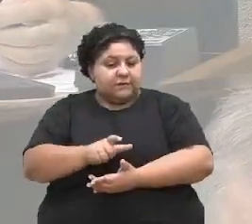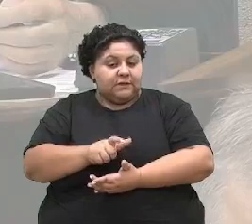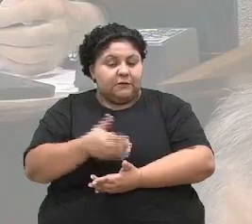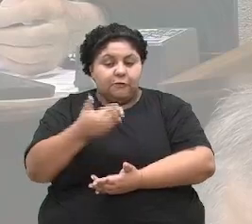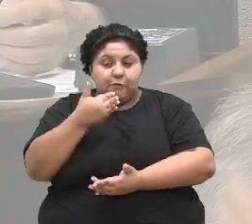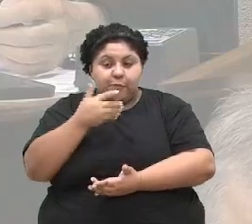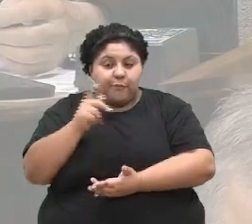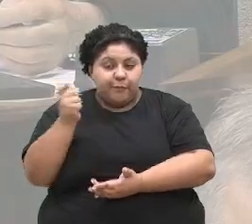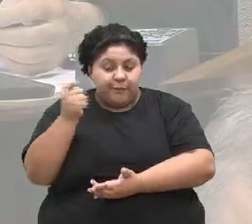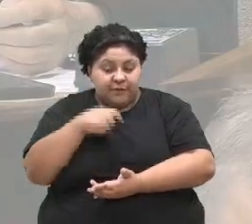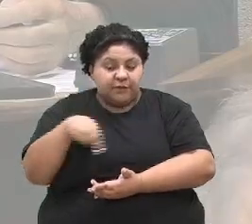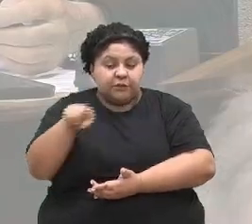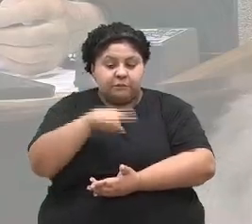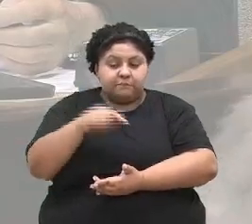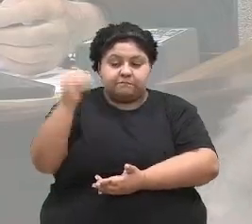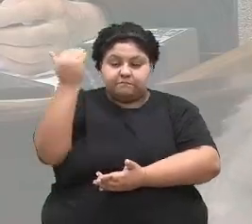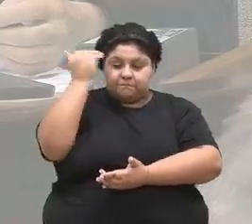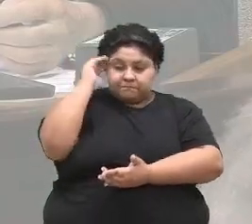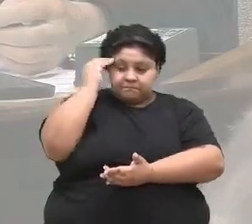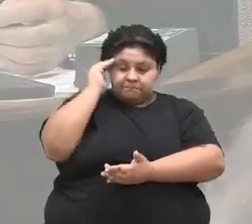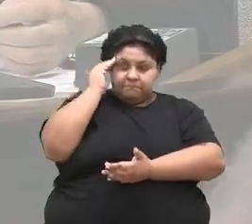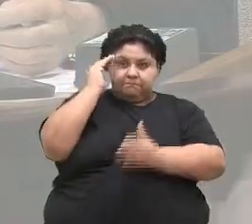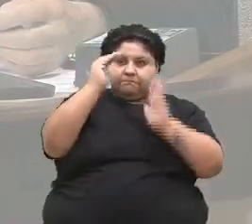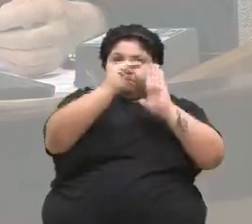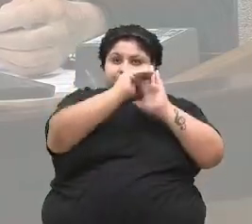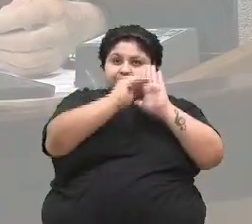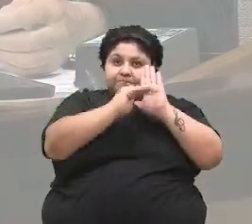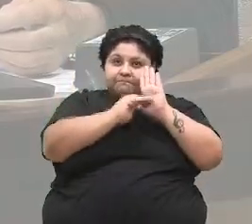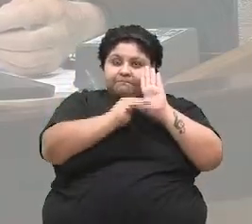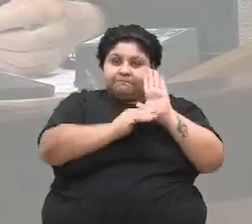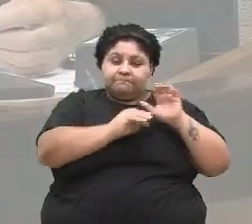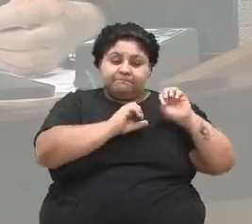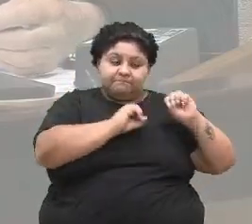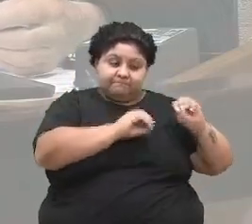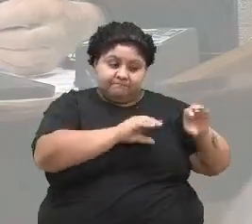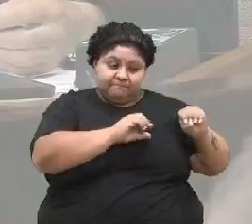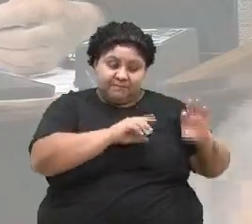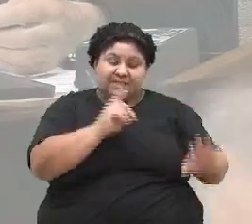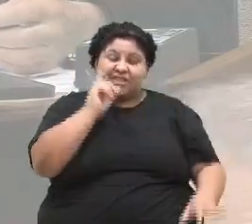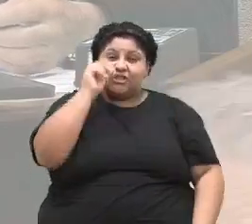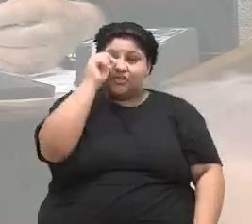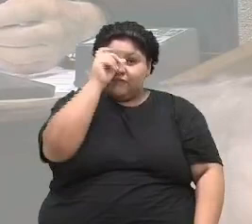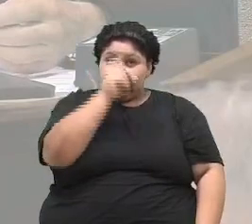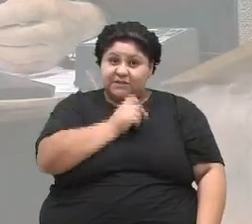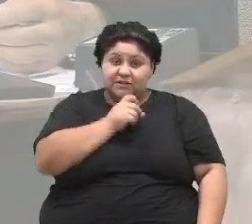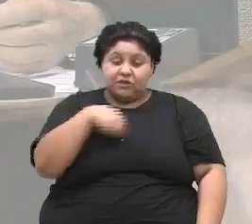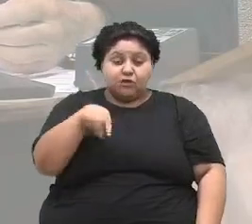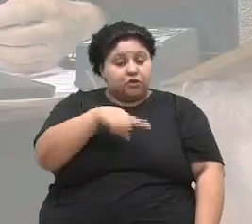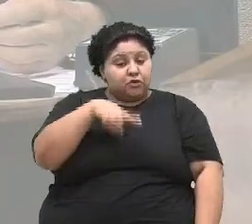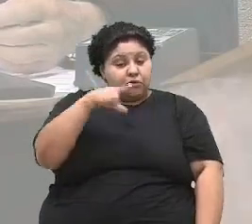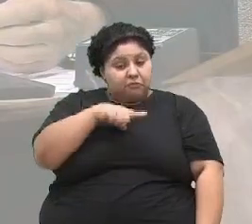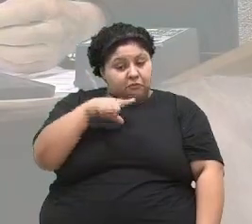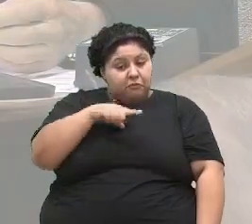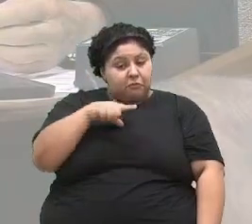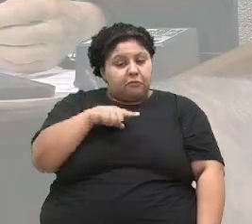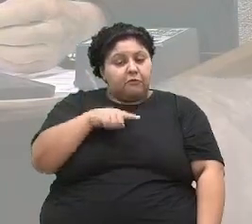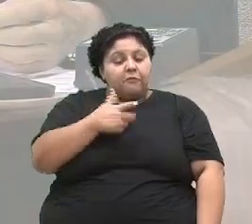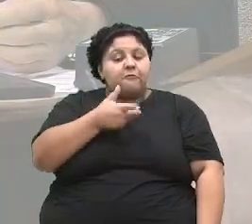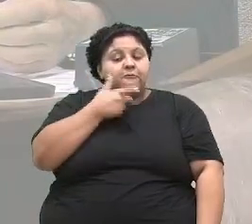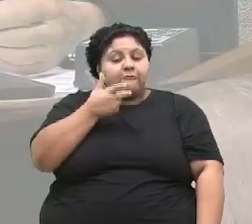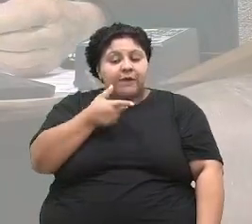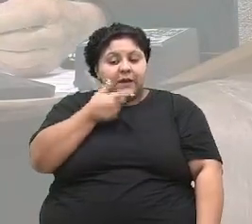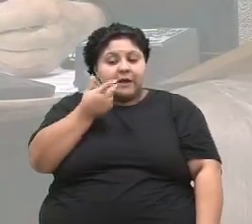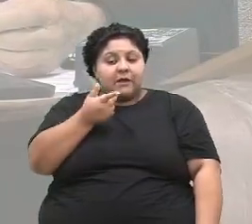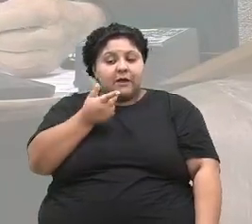Então, nós sabemos que o problema da educação, ele é um problema difícil e nós temos que tratar ele com